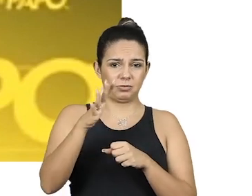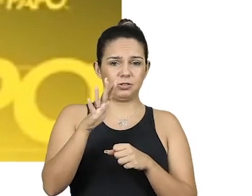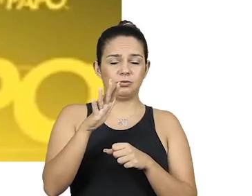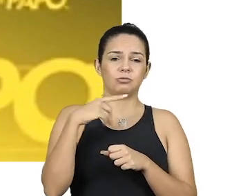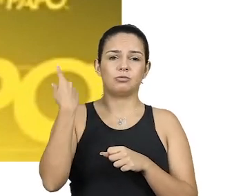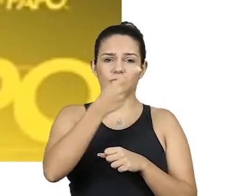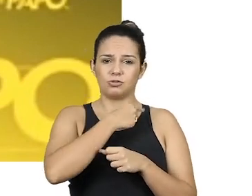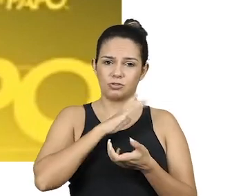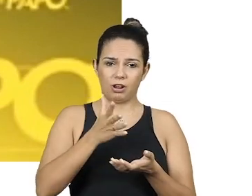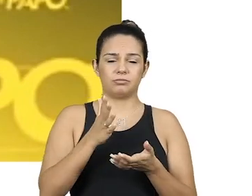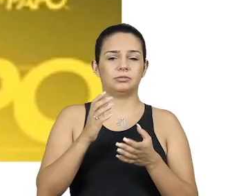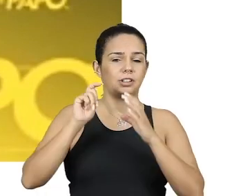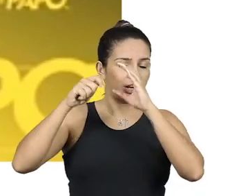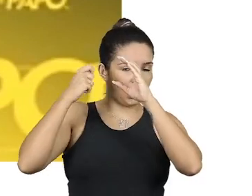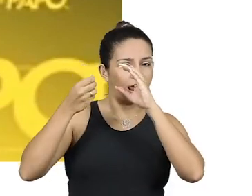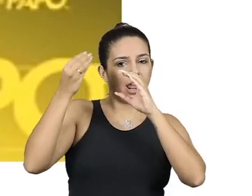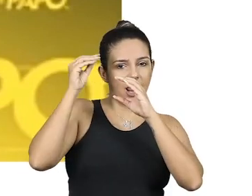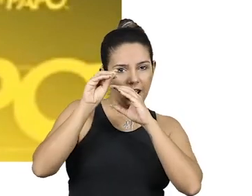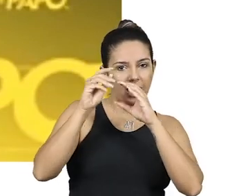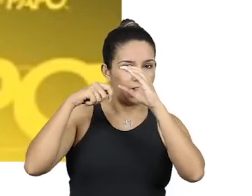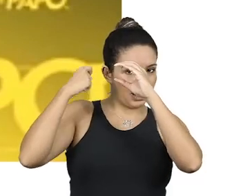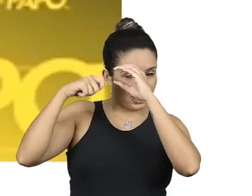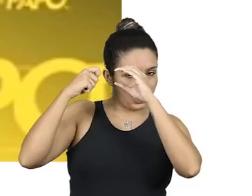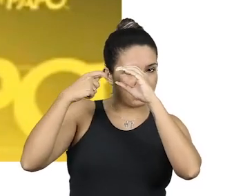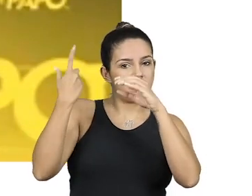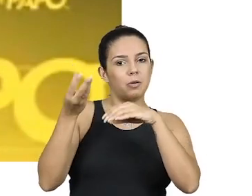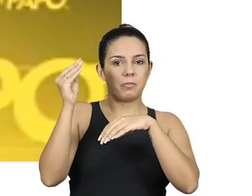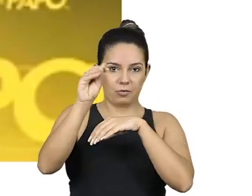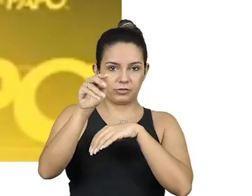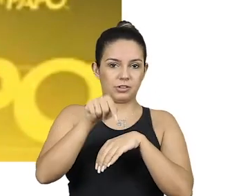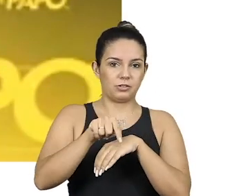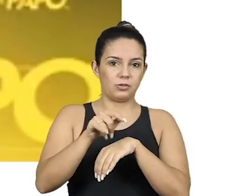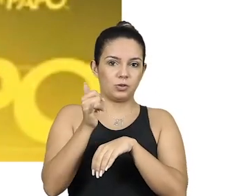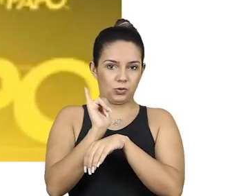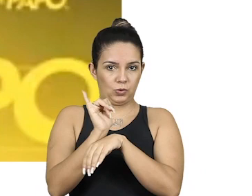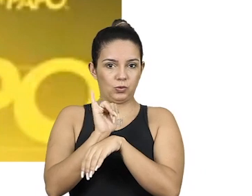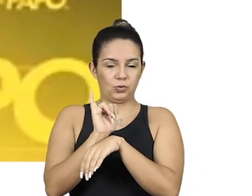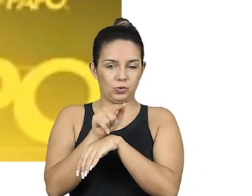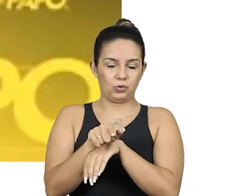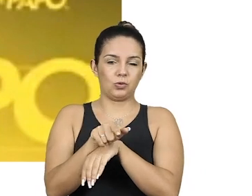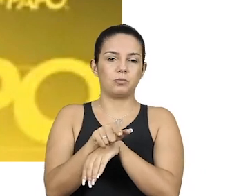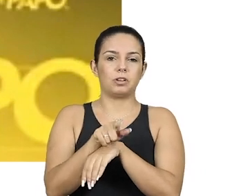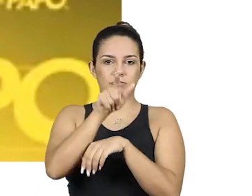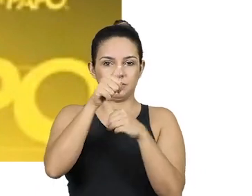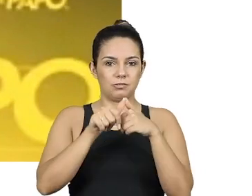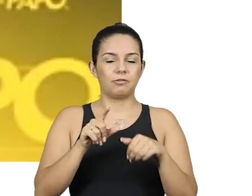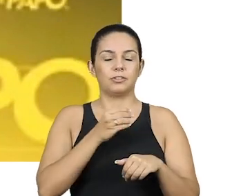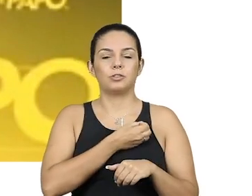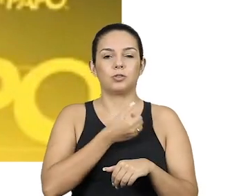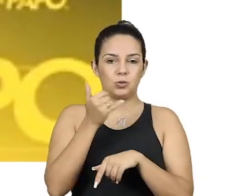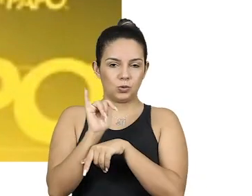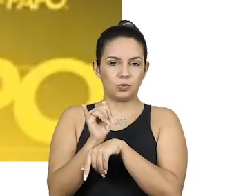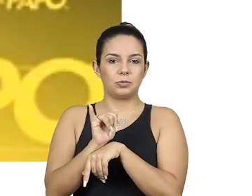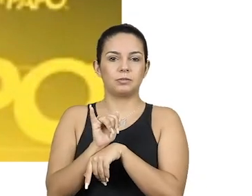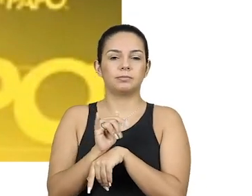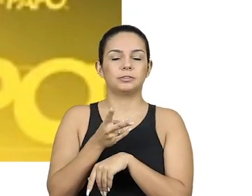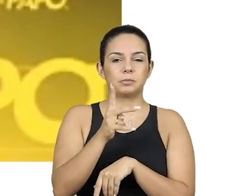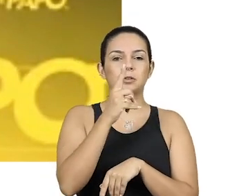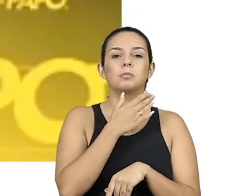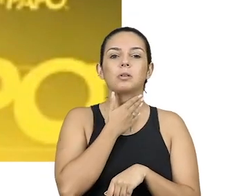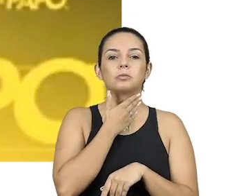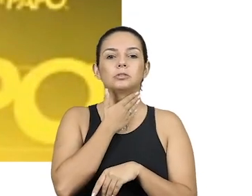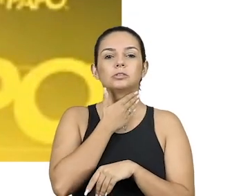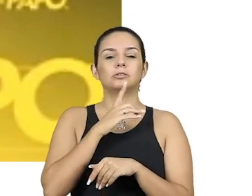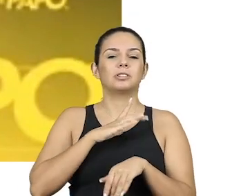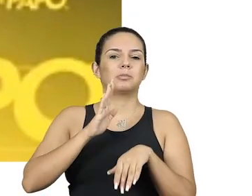Papo. A gente grava os programas presenciais e deposita aqui, nesse espaço que você está, no YouTube do Sempre um Papo,